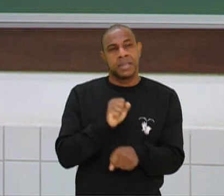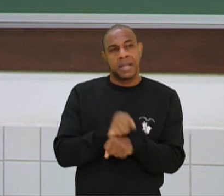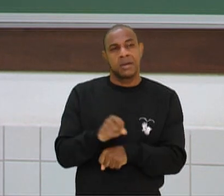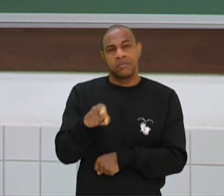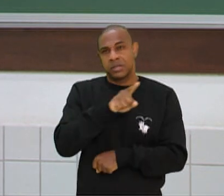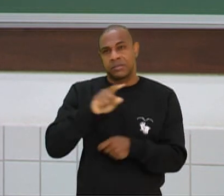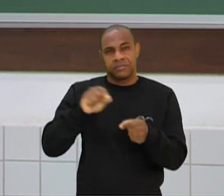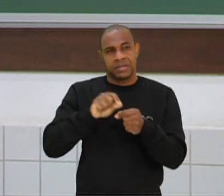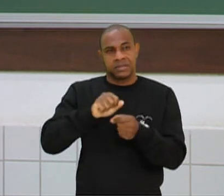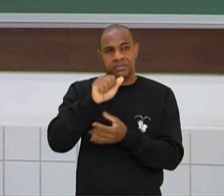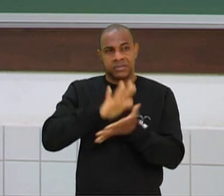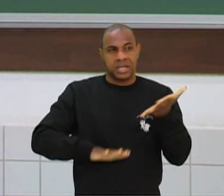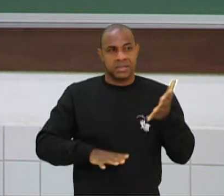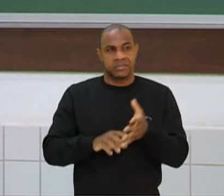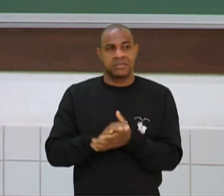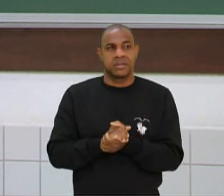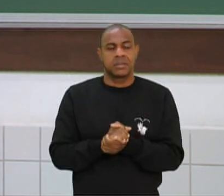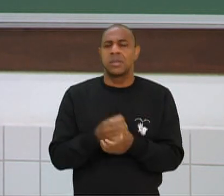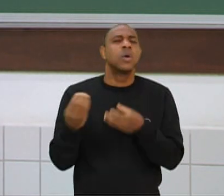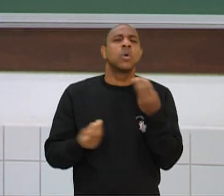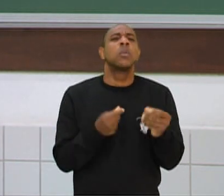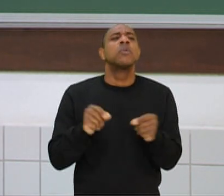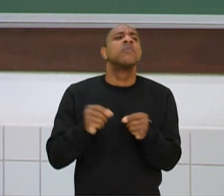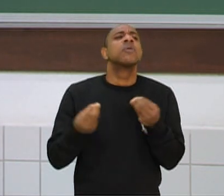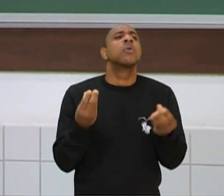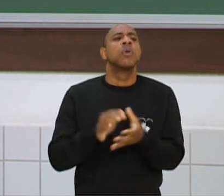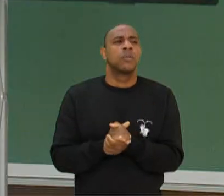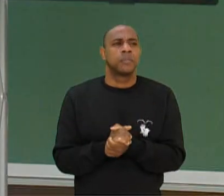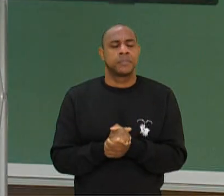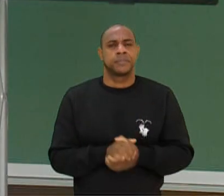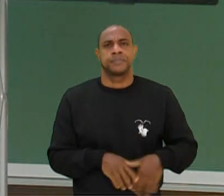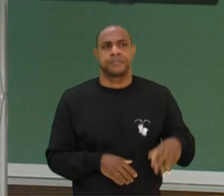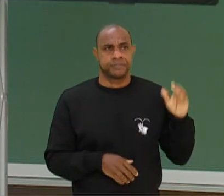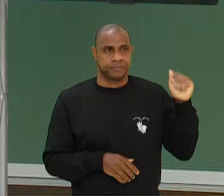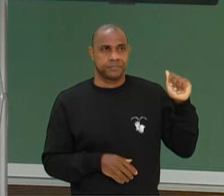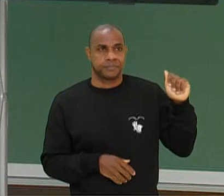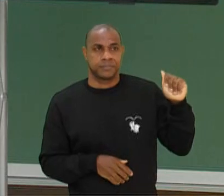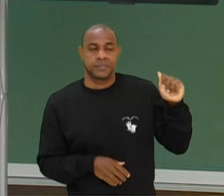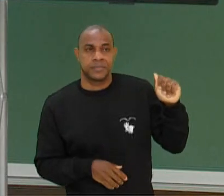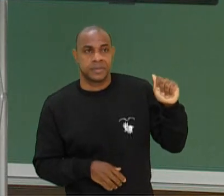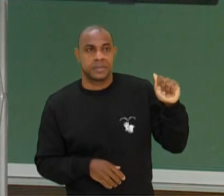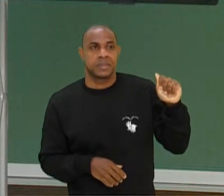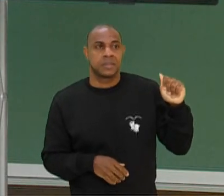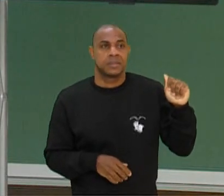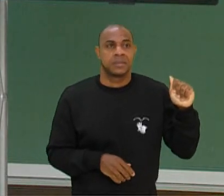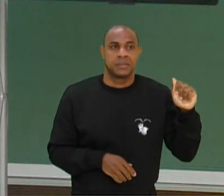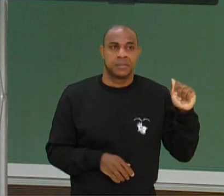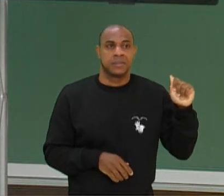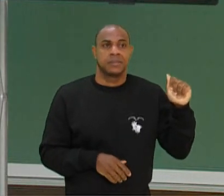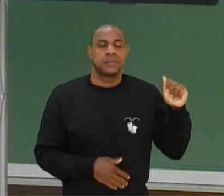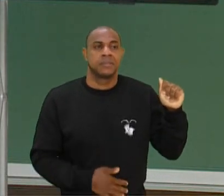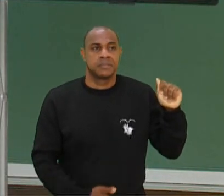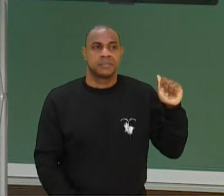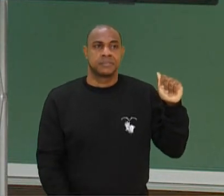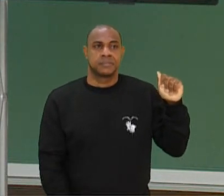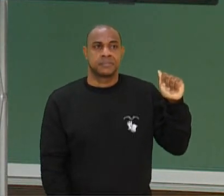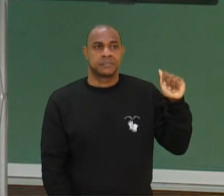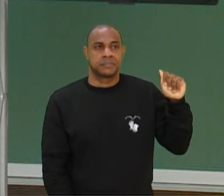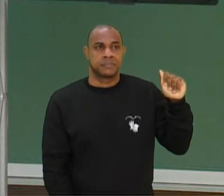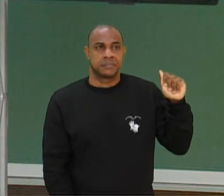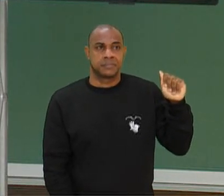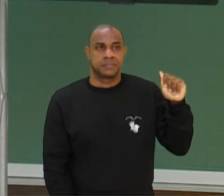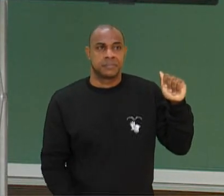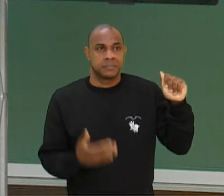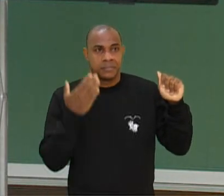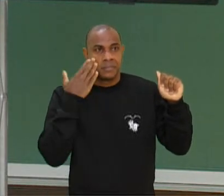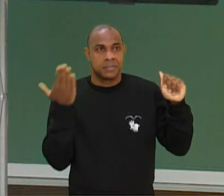vocês façam exercício. Mas como que faz, teacher? Vamos lá. Complete with the correct words, not